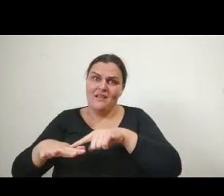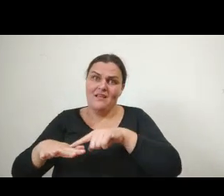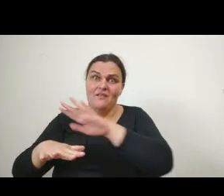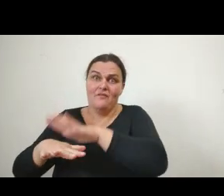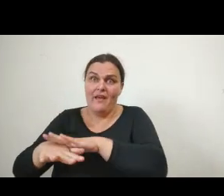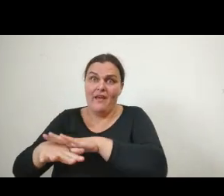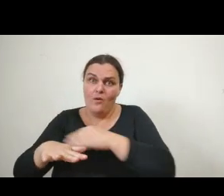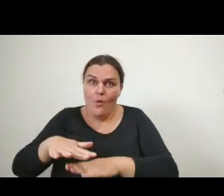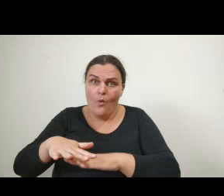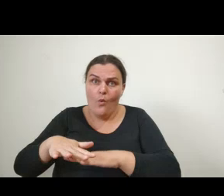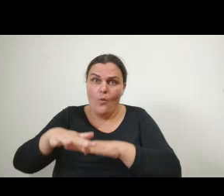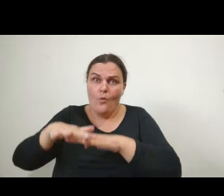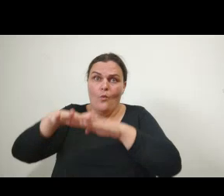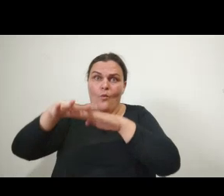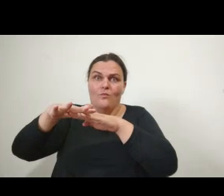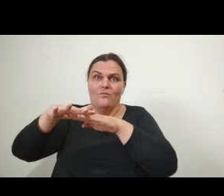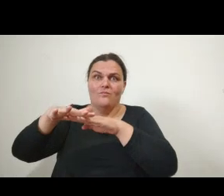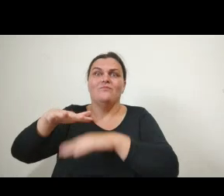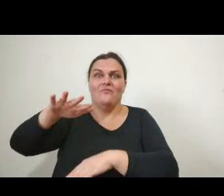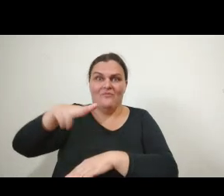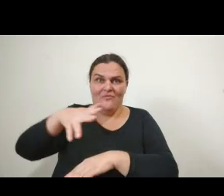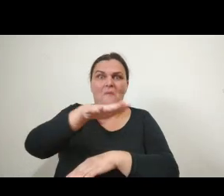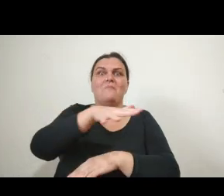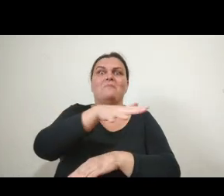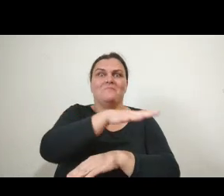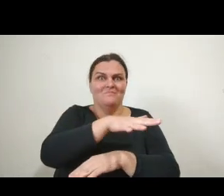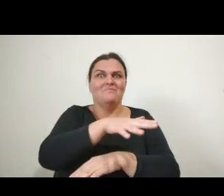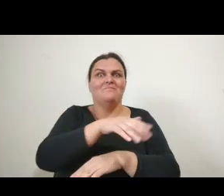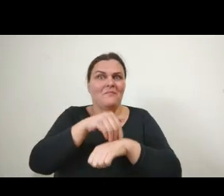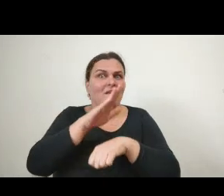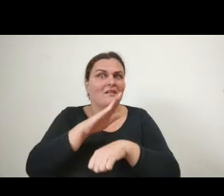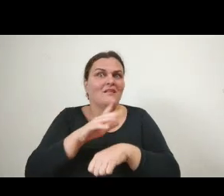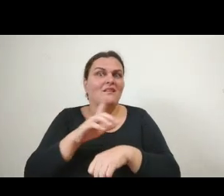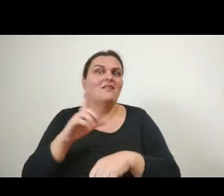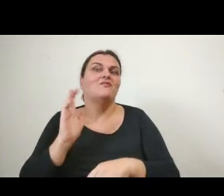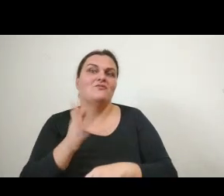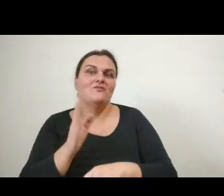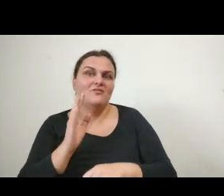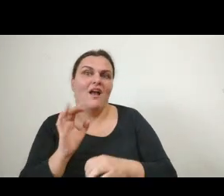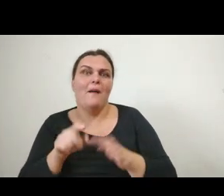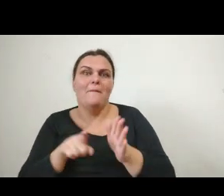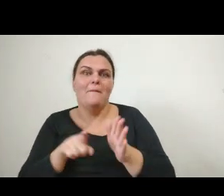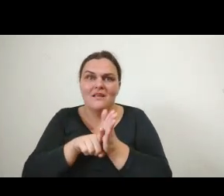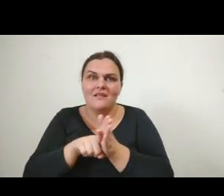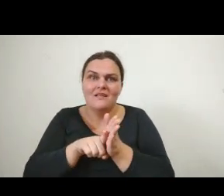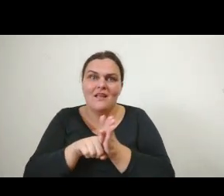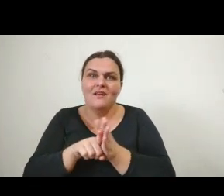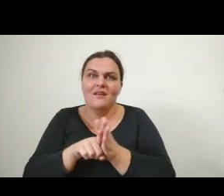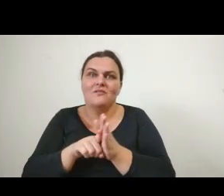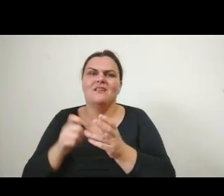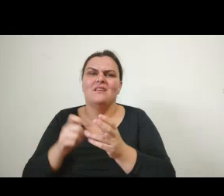Pacífico, por exemplo, já observa-se uma alta de 15 centímetros nos últimos 30 anos.